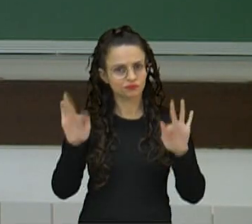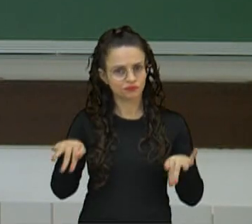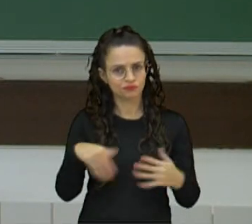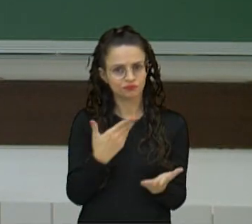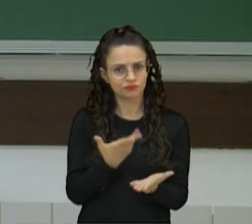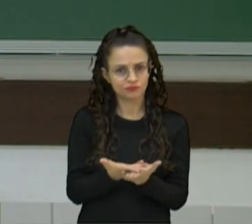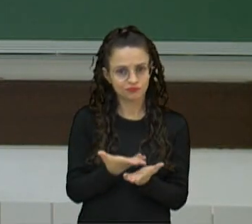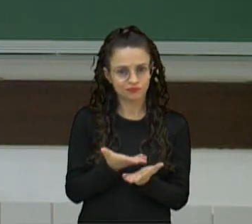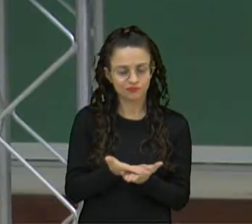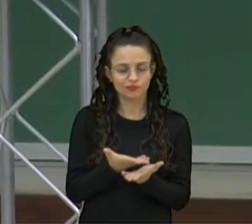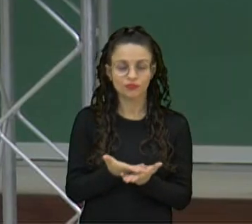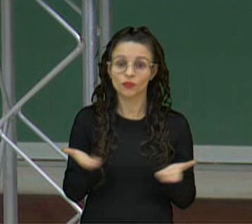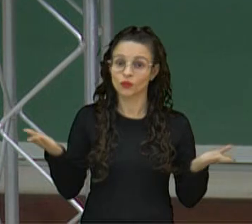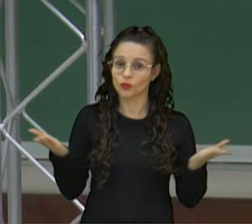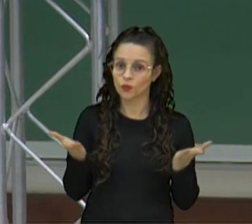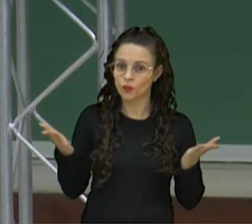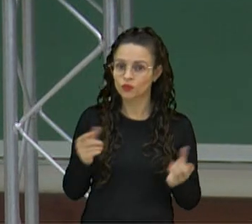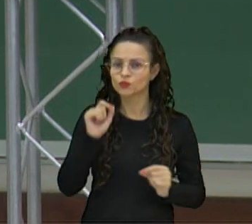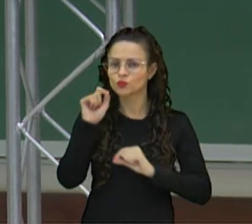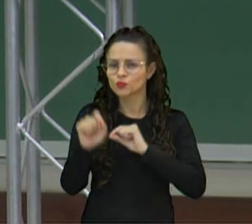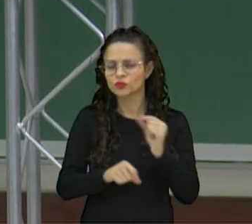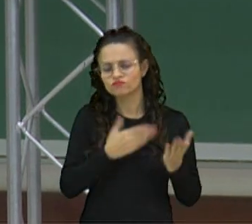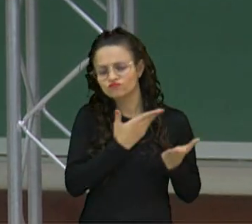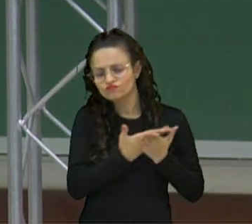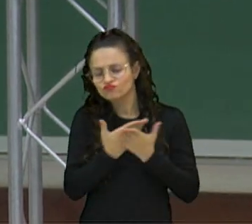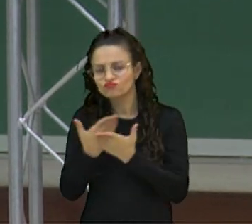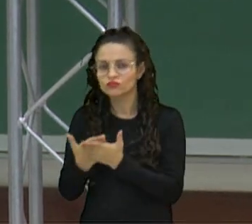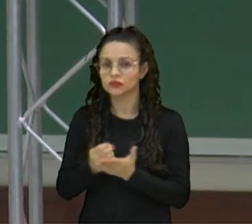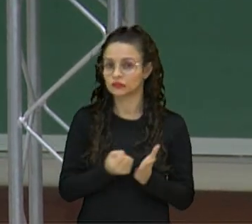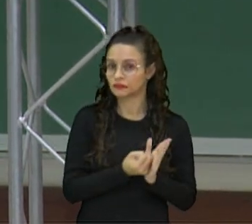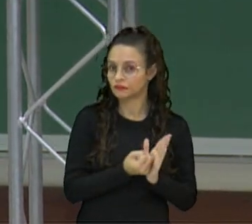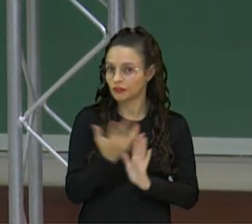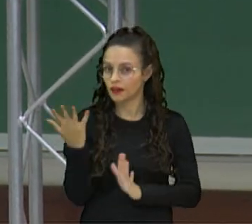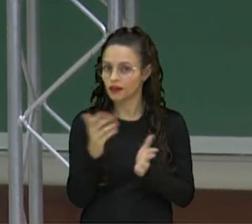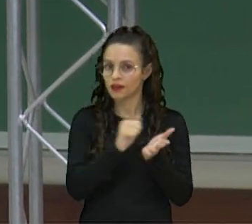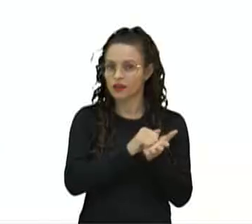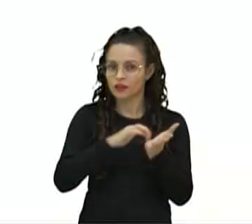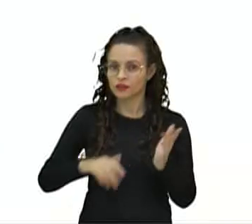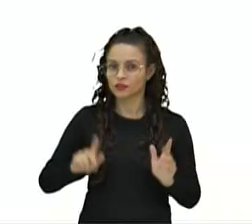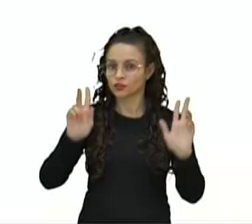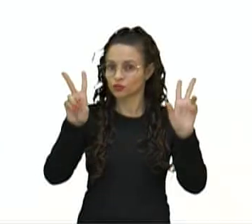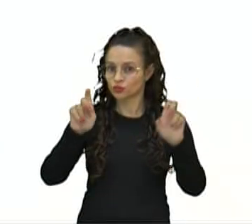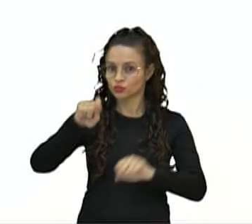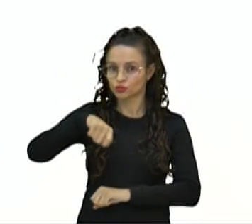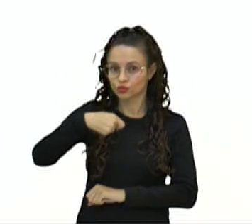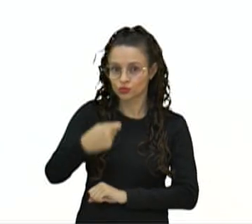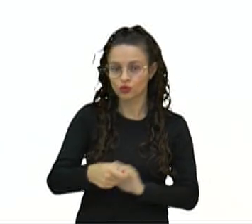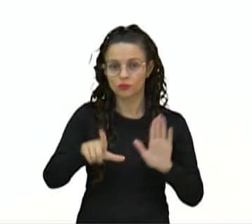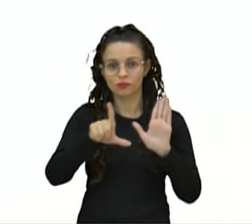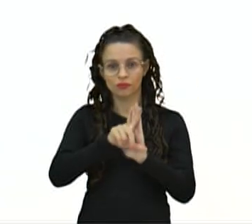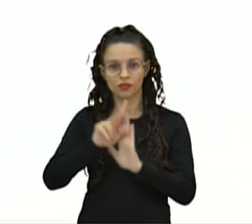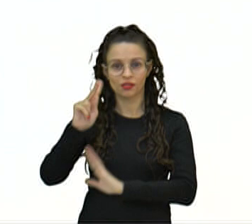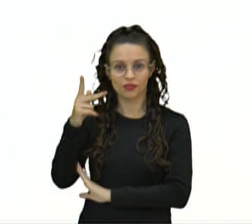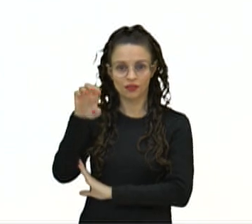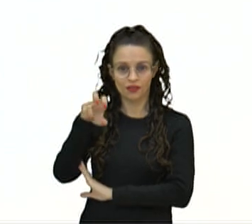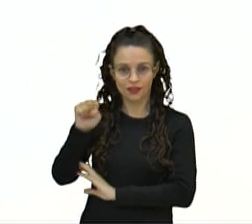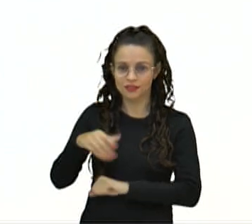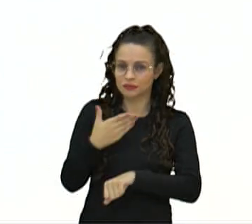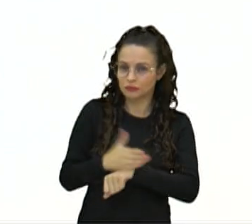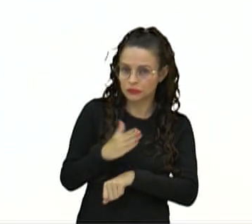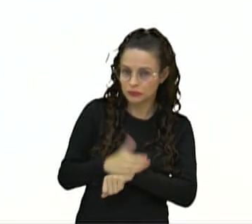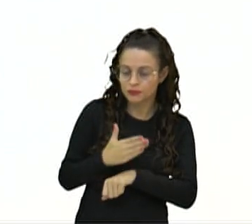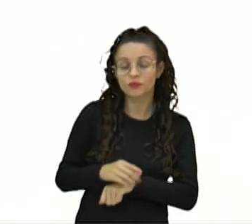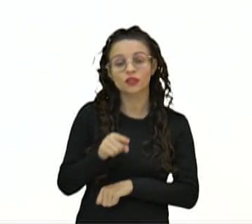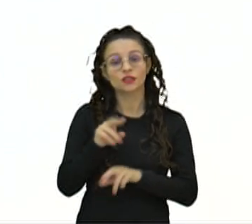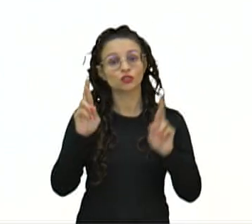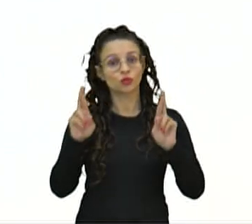aula. Hoje a gente viu vários exercícios sobre a lei de Hess, praticamos bastante, espero que